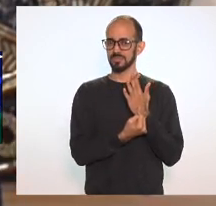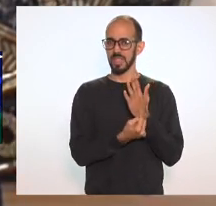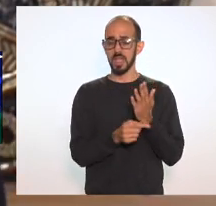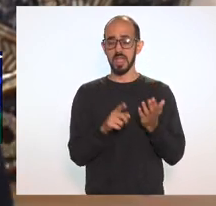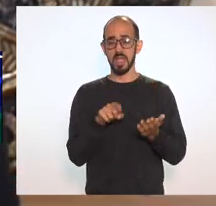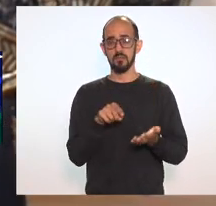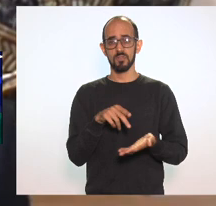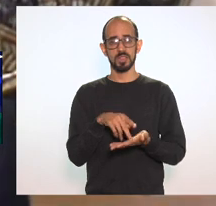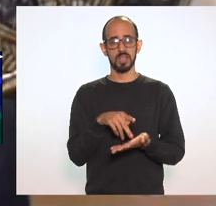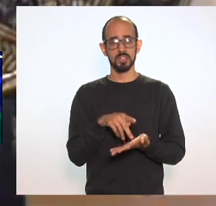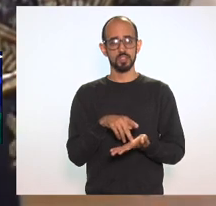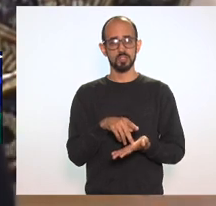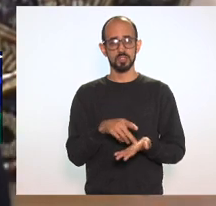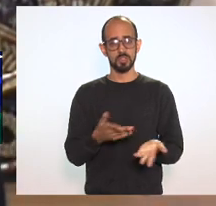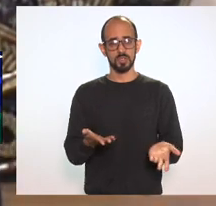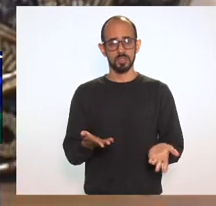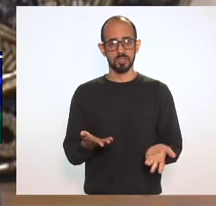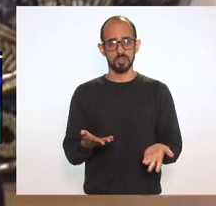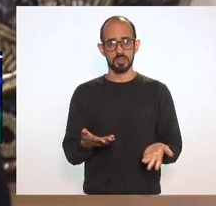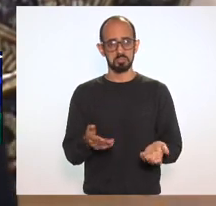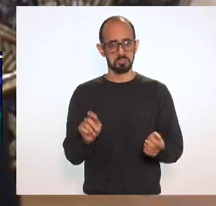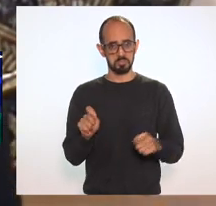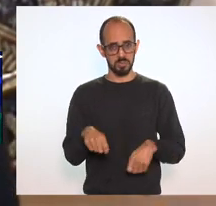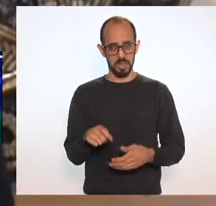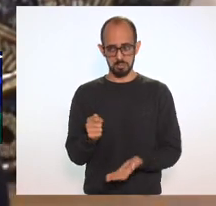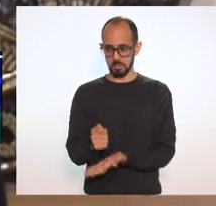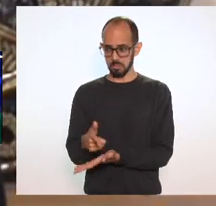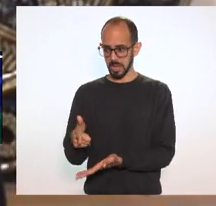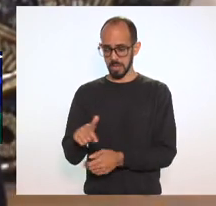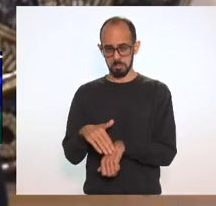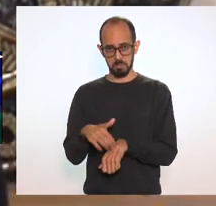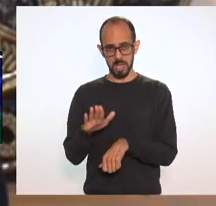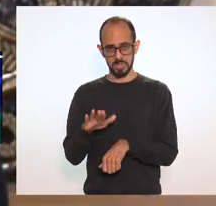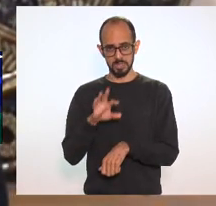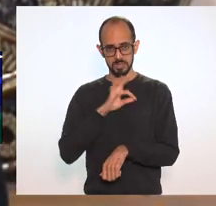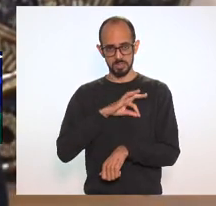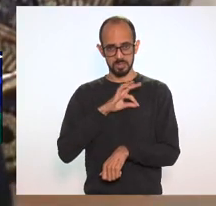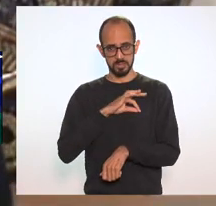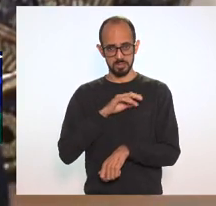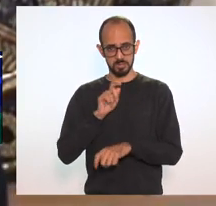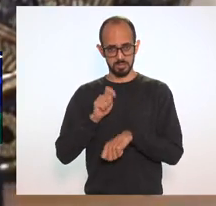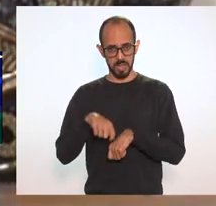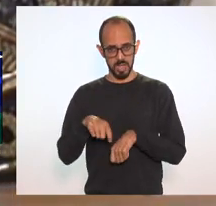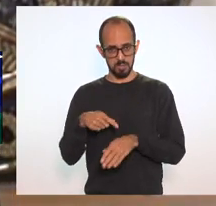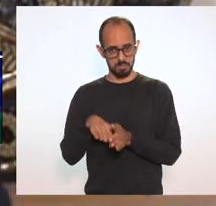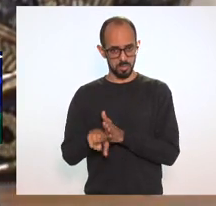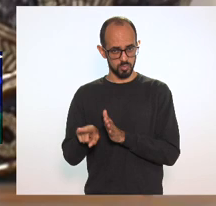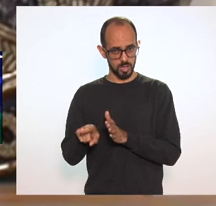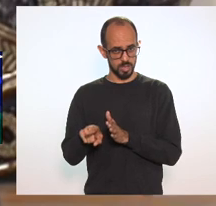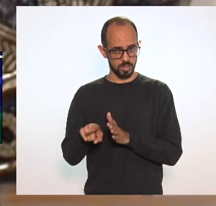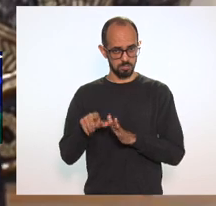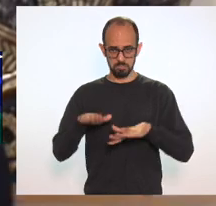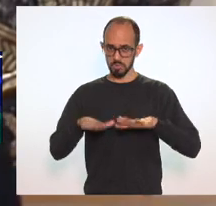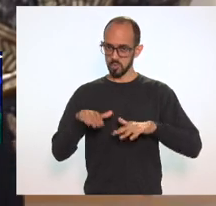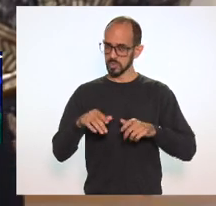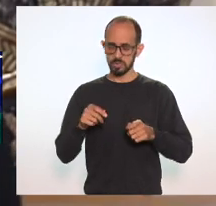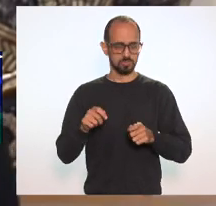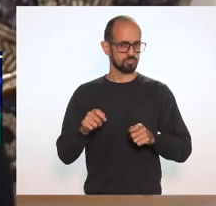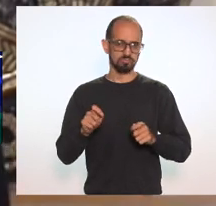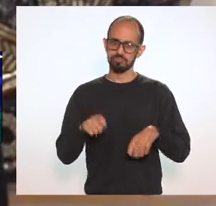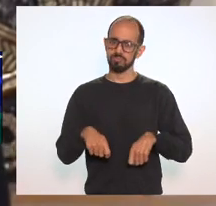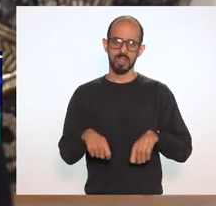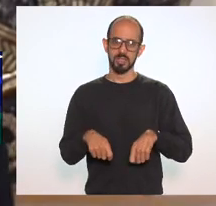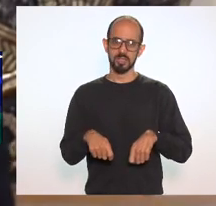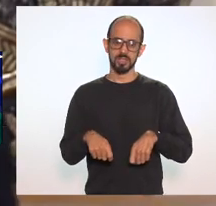mas teríamos nós condições de pagar mais O Hobbit não nós temos uma máquina